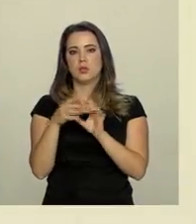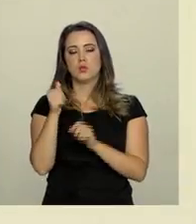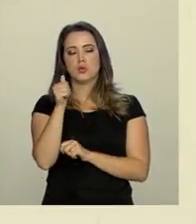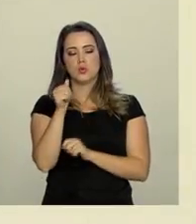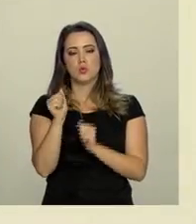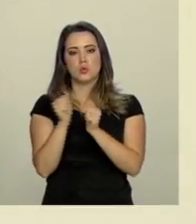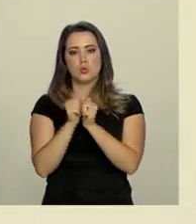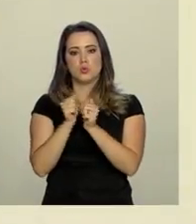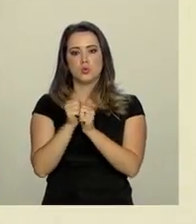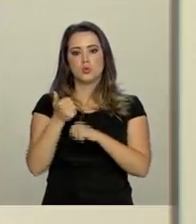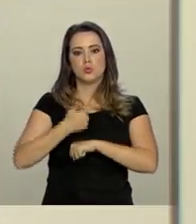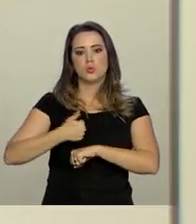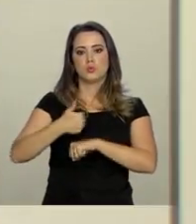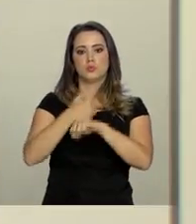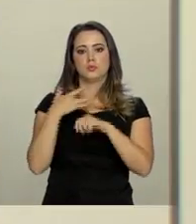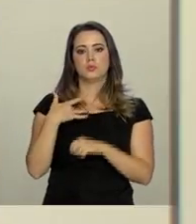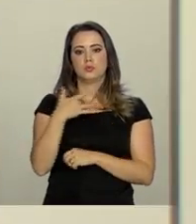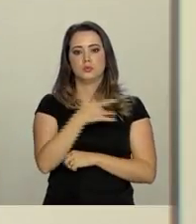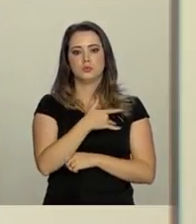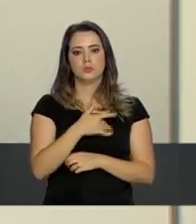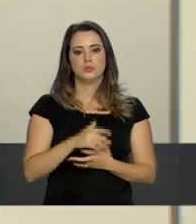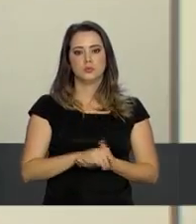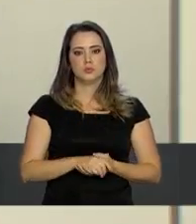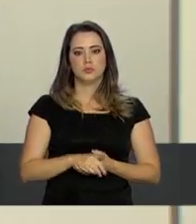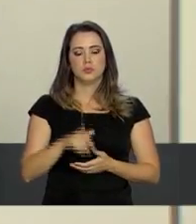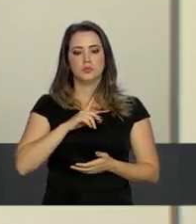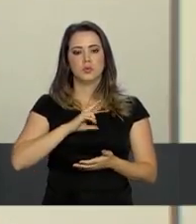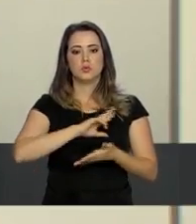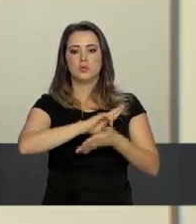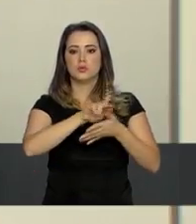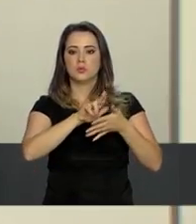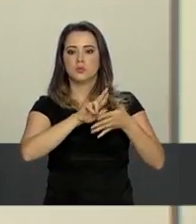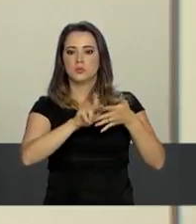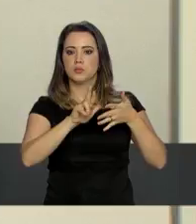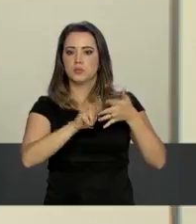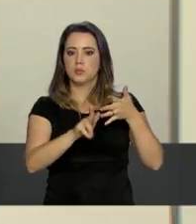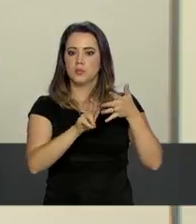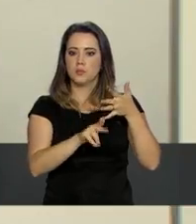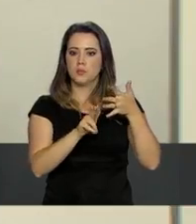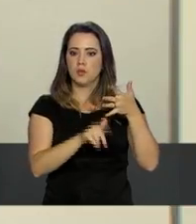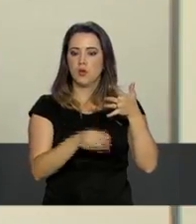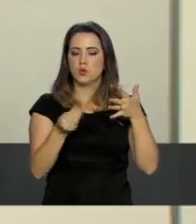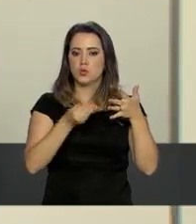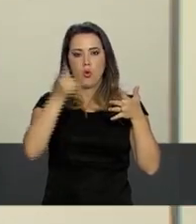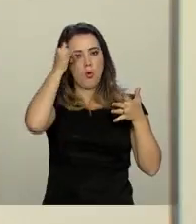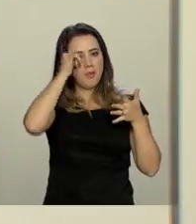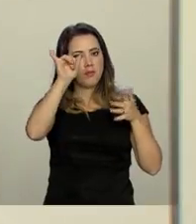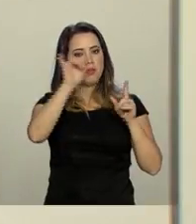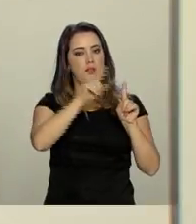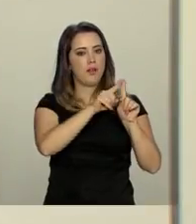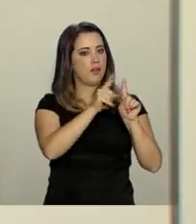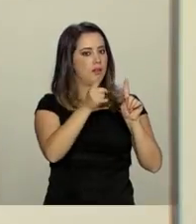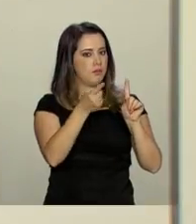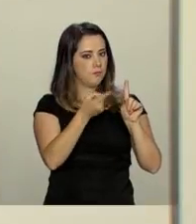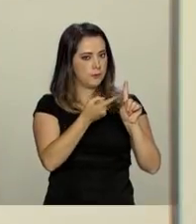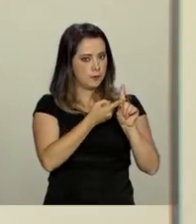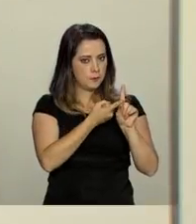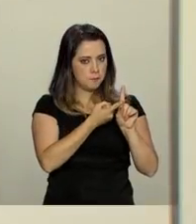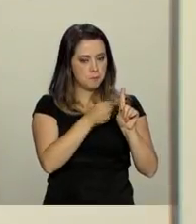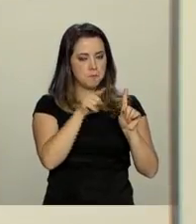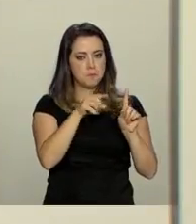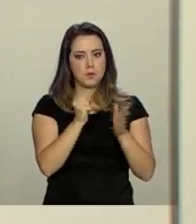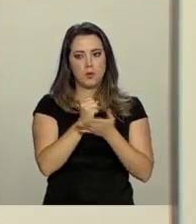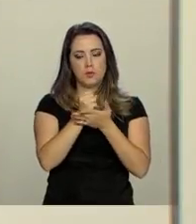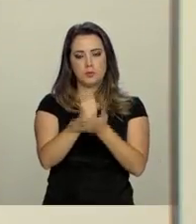com o profissional de saúde. Há uma gama grande de métodos contraceptivos que o Sistema Único de